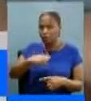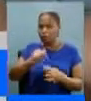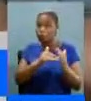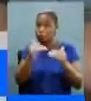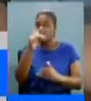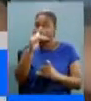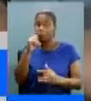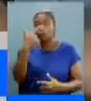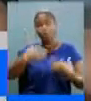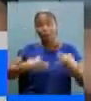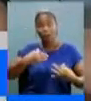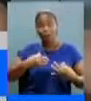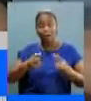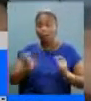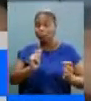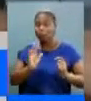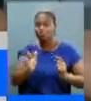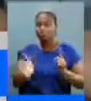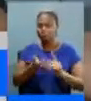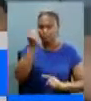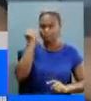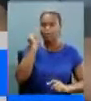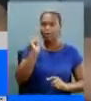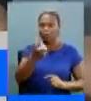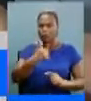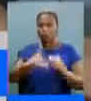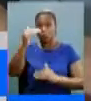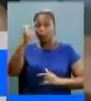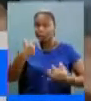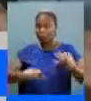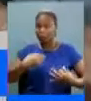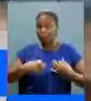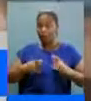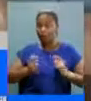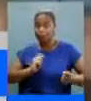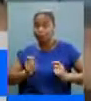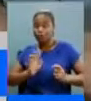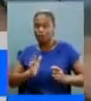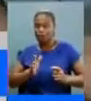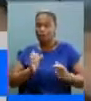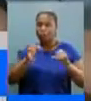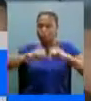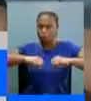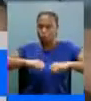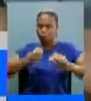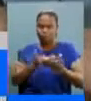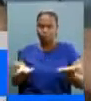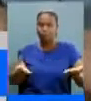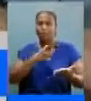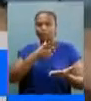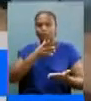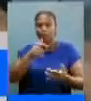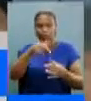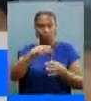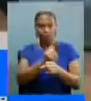Supremo Tribunal Administrativo, já conseguimos isso. Nosso Supremo Tribunal Administrativo já emitiu um acórdão que diz que